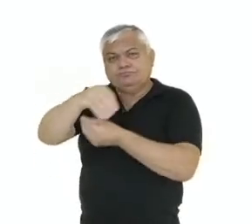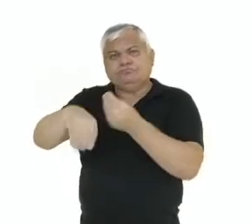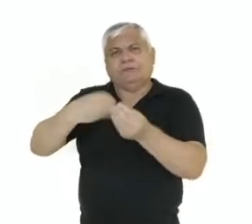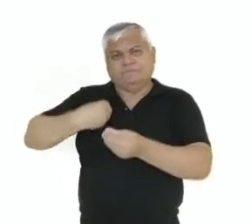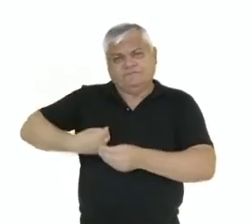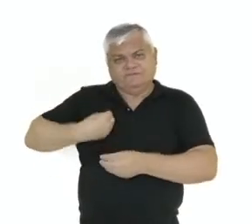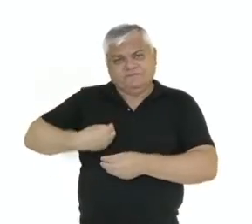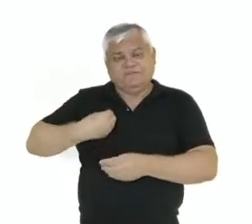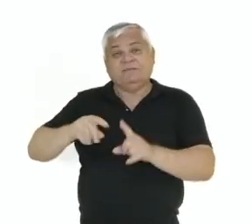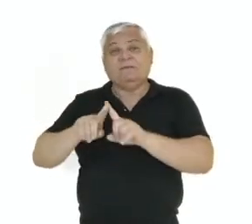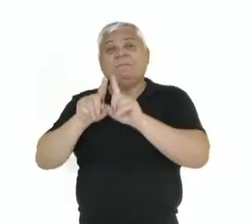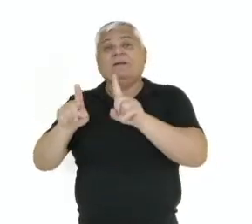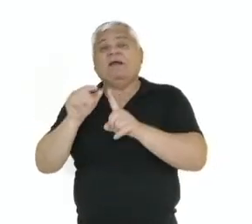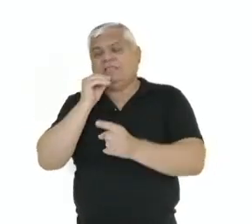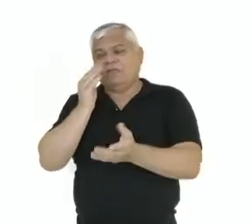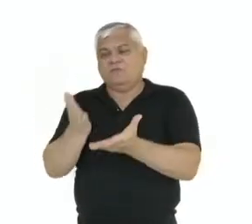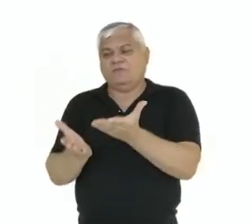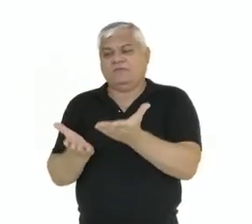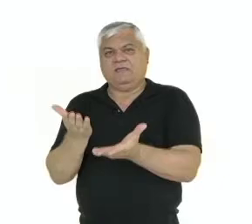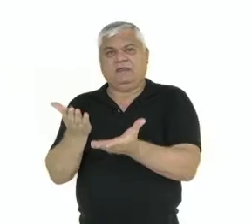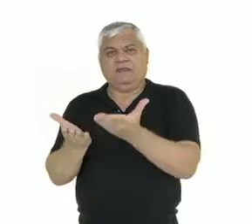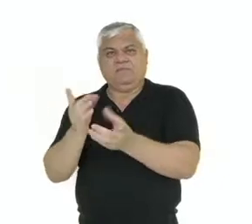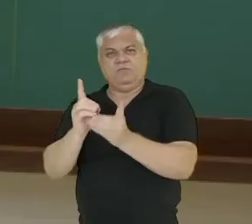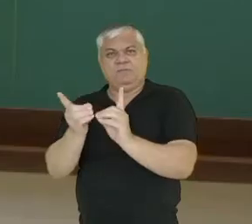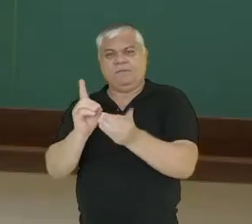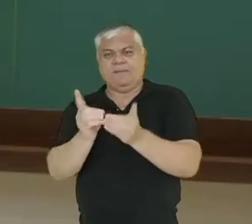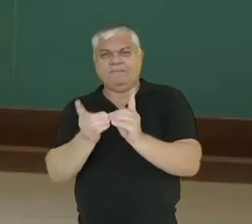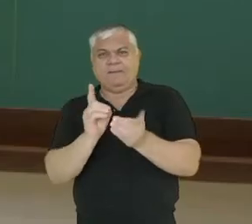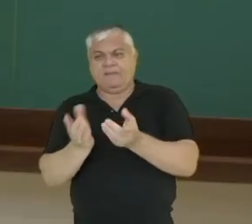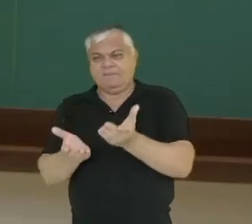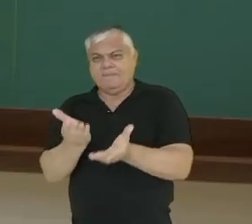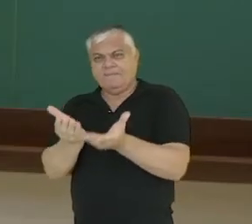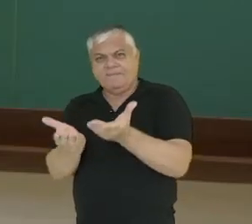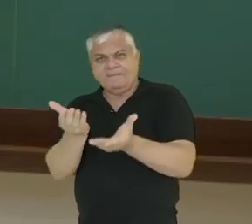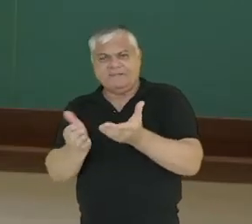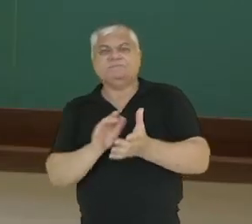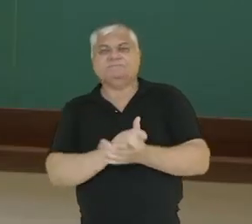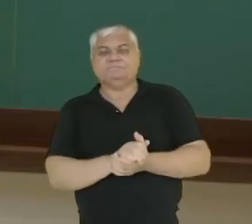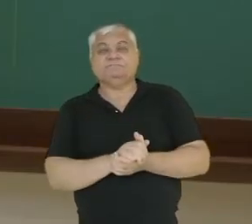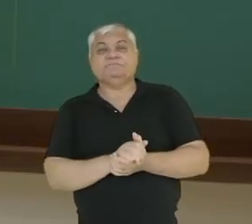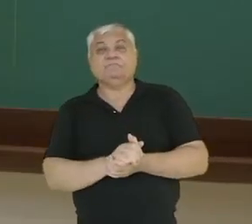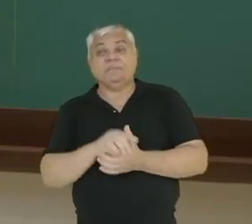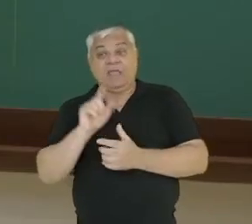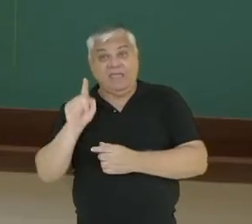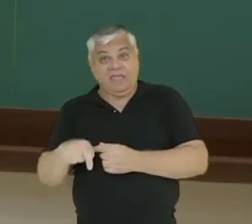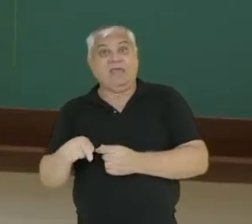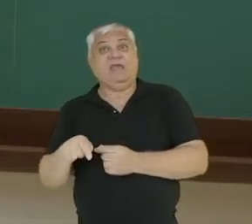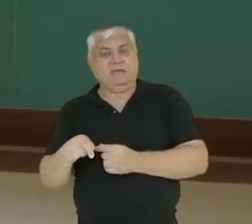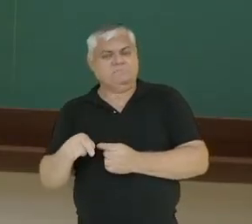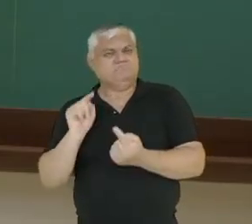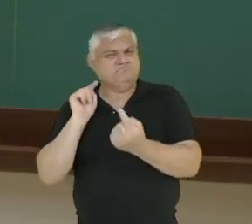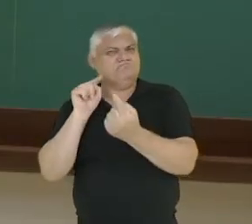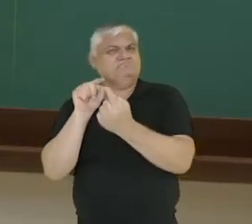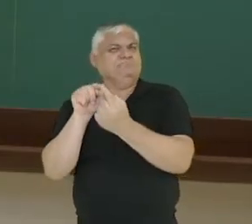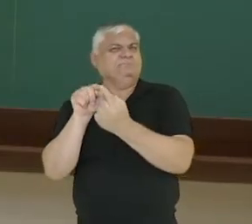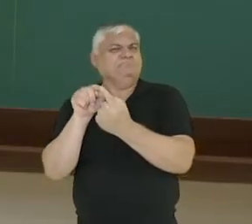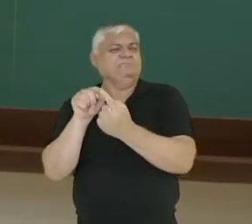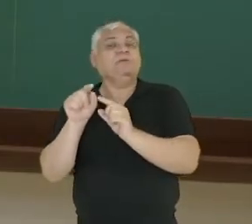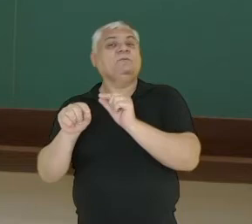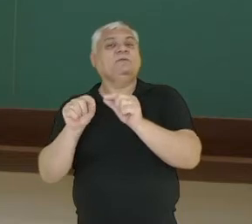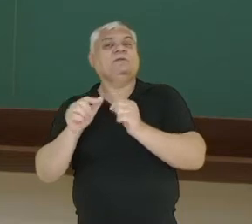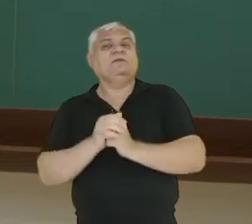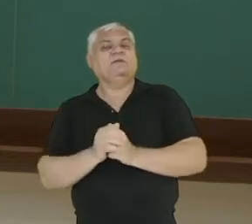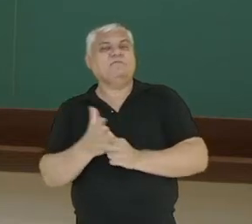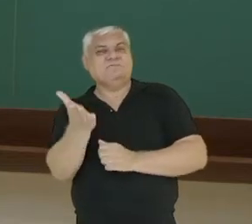coexistem em um equilíbrio dinâmico em uma solução. Então este é o ponto. Vamos